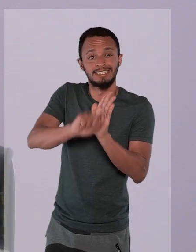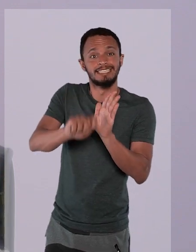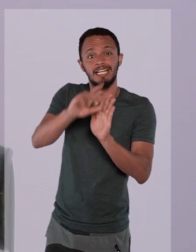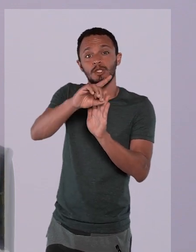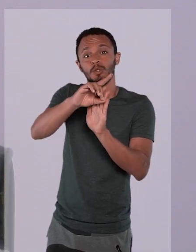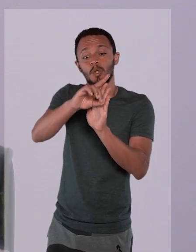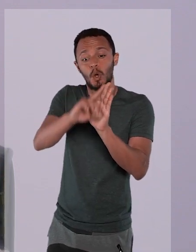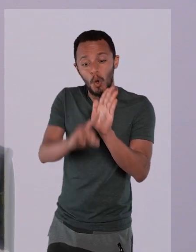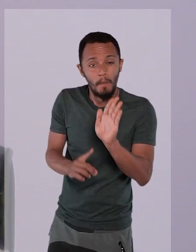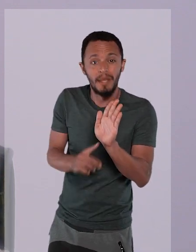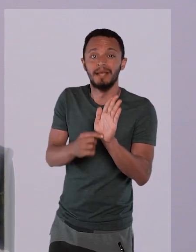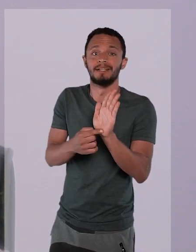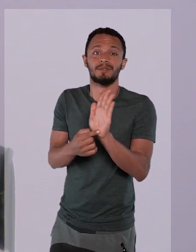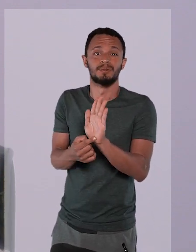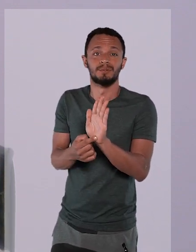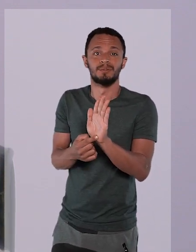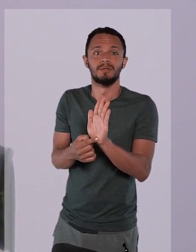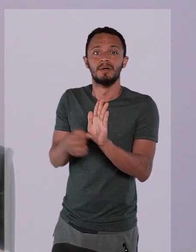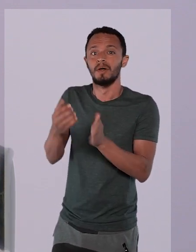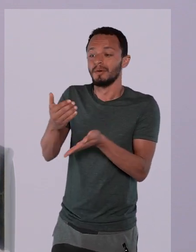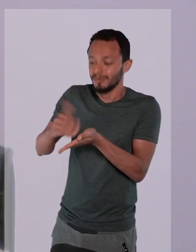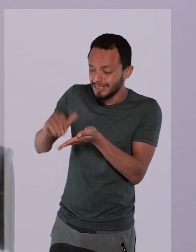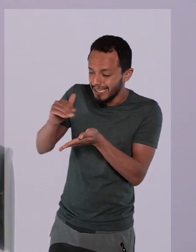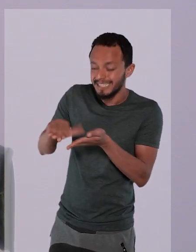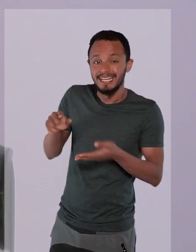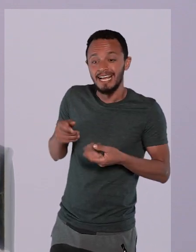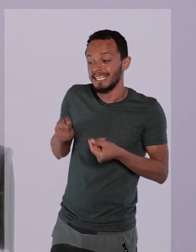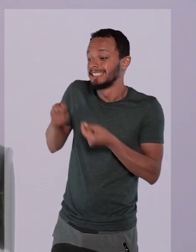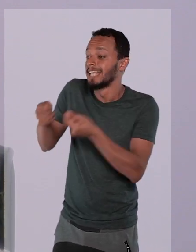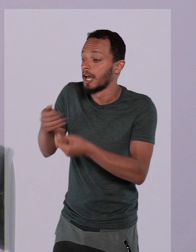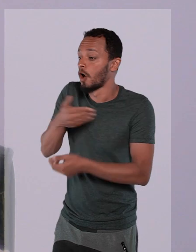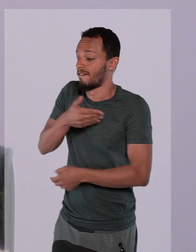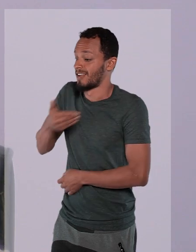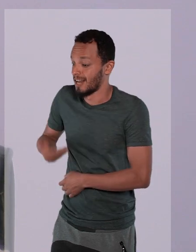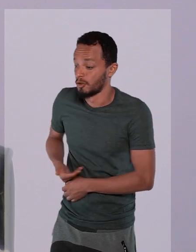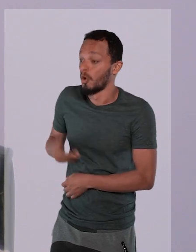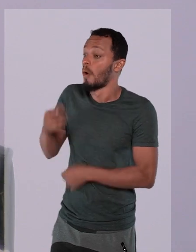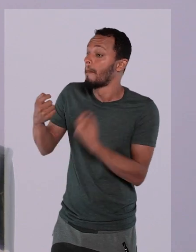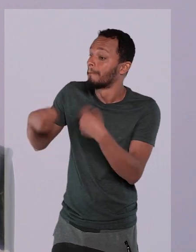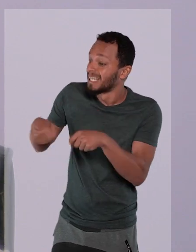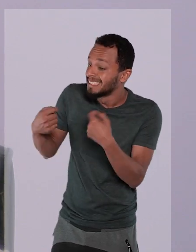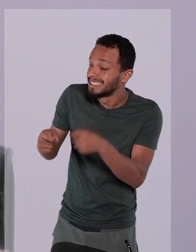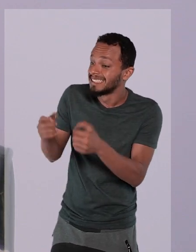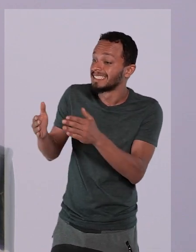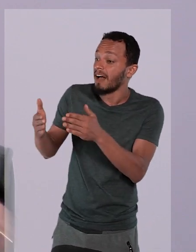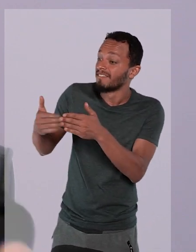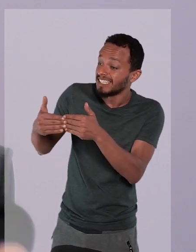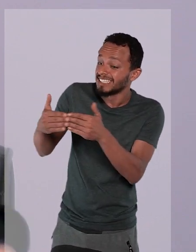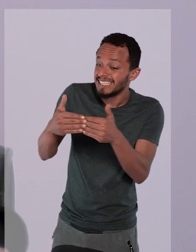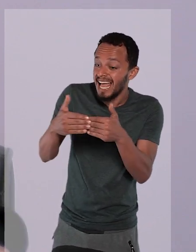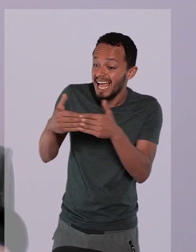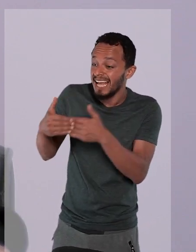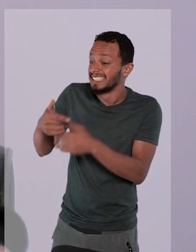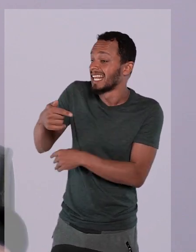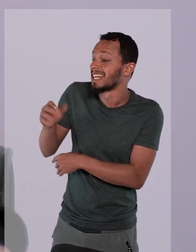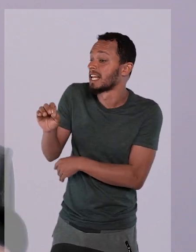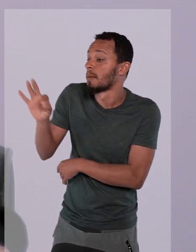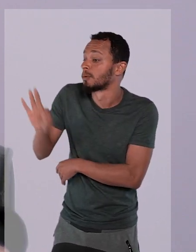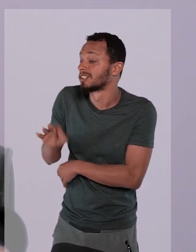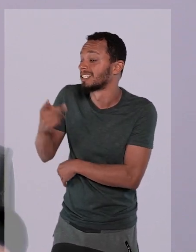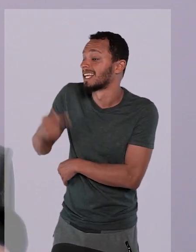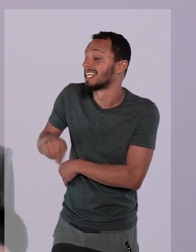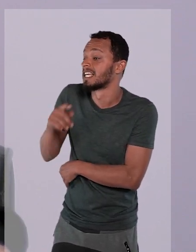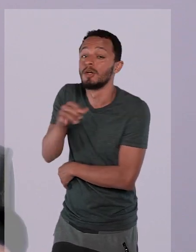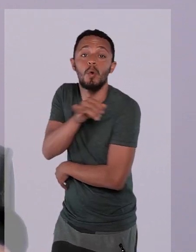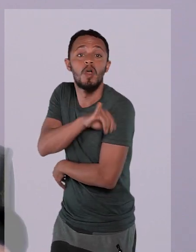fizemos um documento e dissemos para o secretário, entregue ao governador, tem que ter um lockdown no mínimo de 70% no Rio de Janeiro.